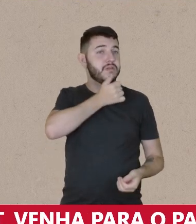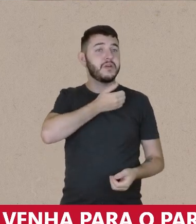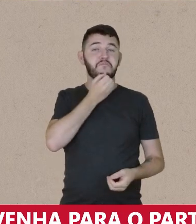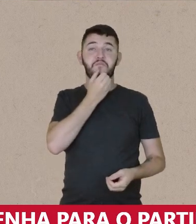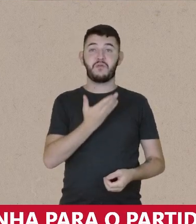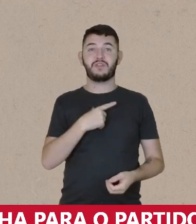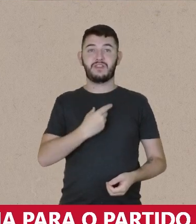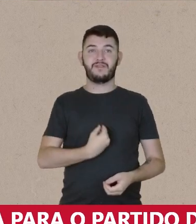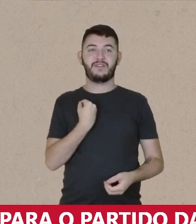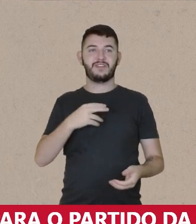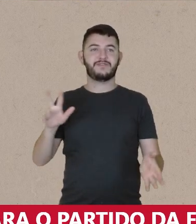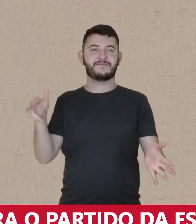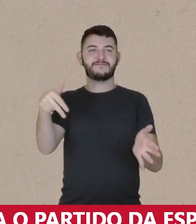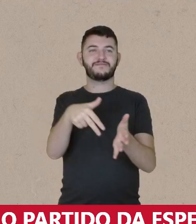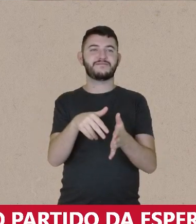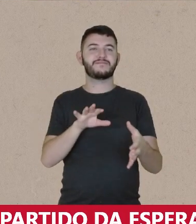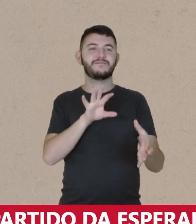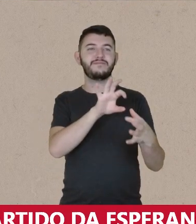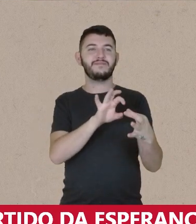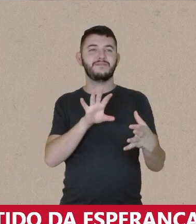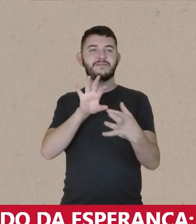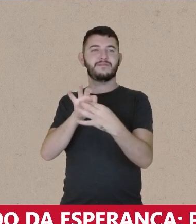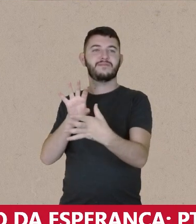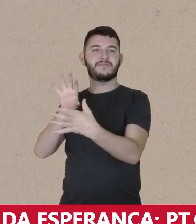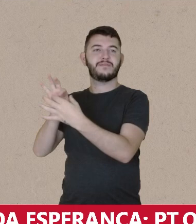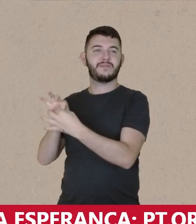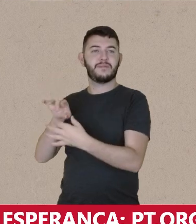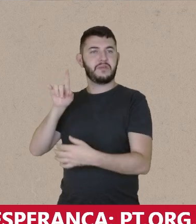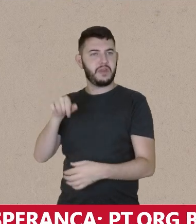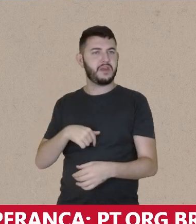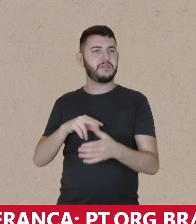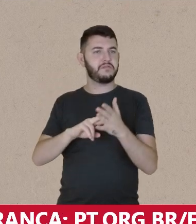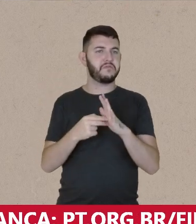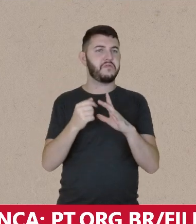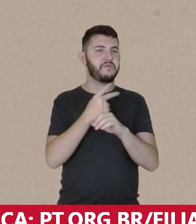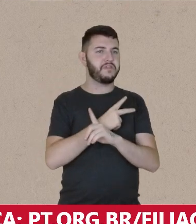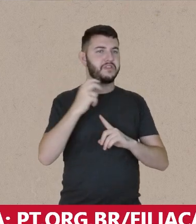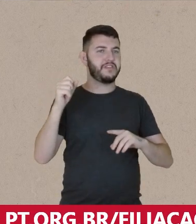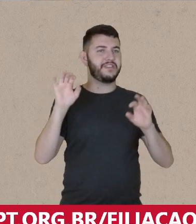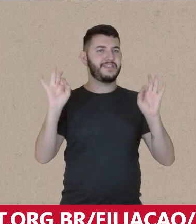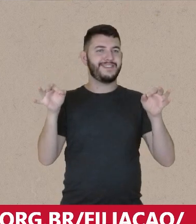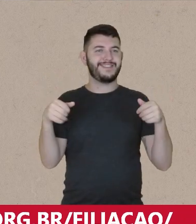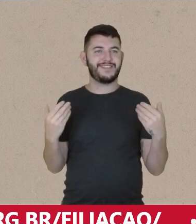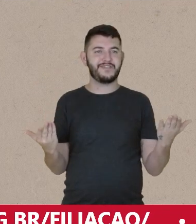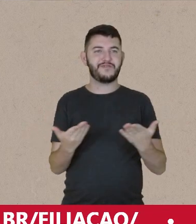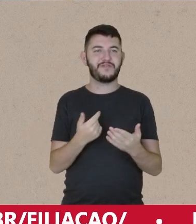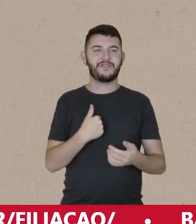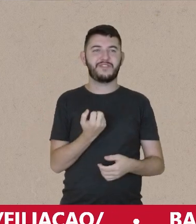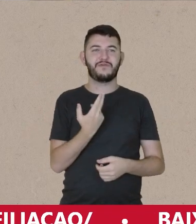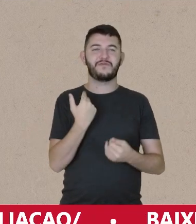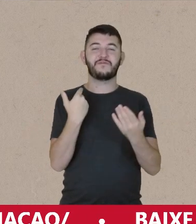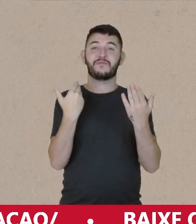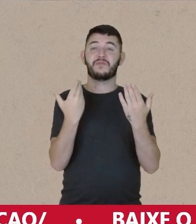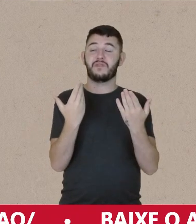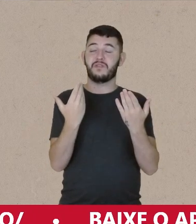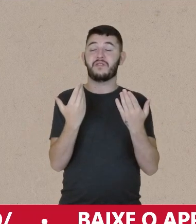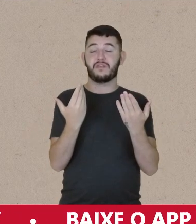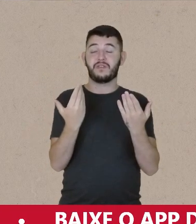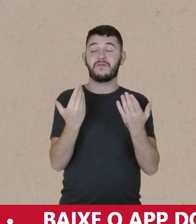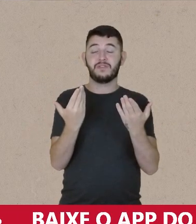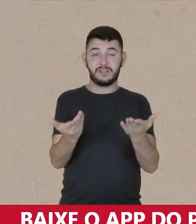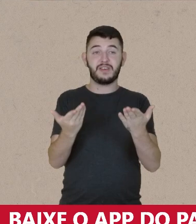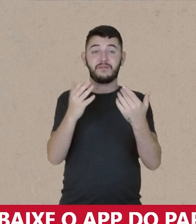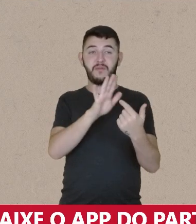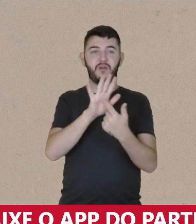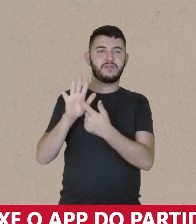com vocês. É uma vitória mesmo, deputada. Eu queria que você explicasse o que prevê esse projeto de lei que acaba de ser